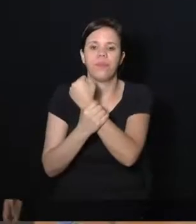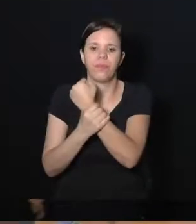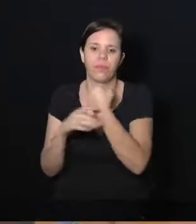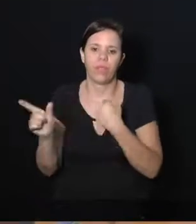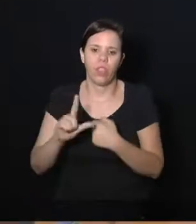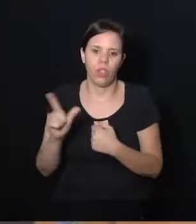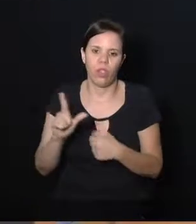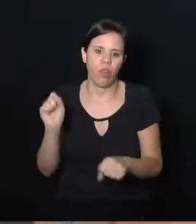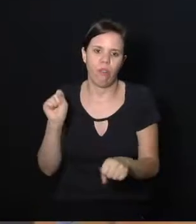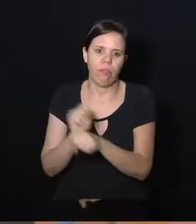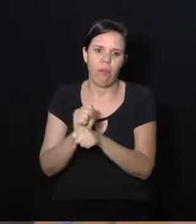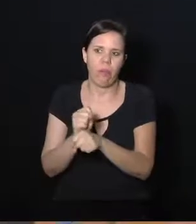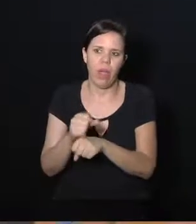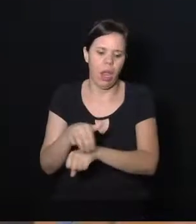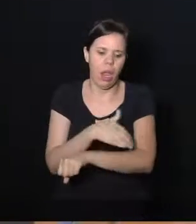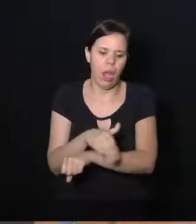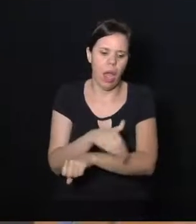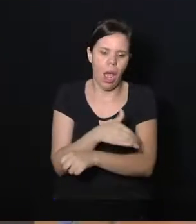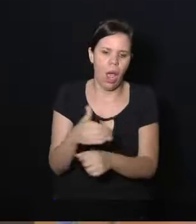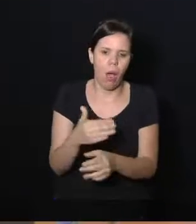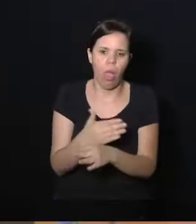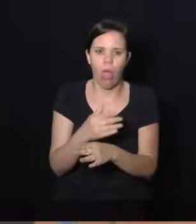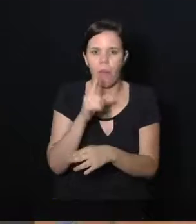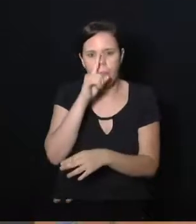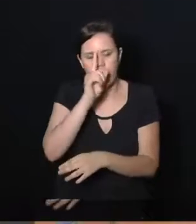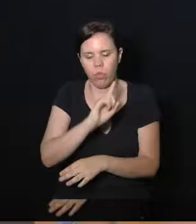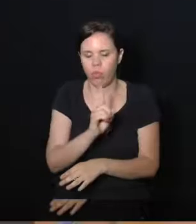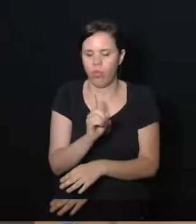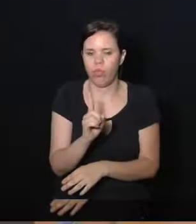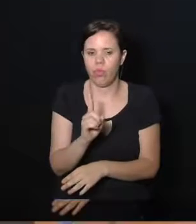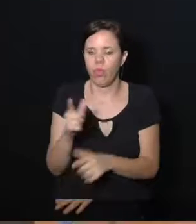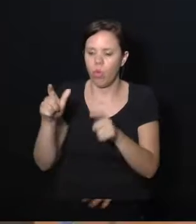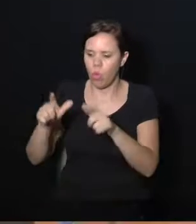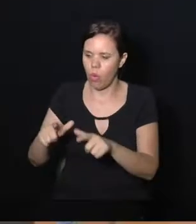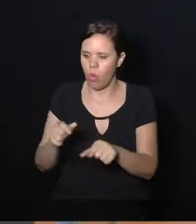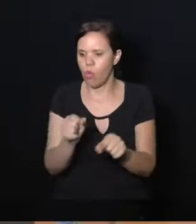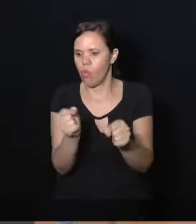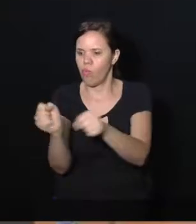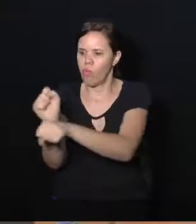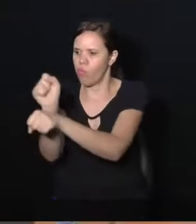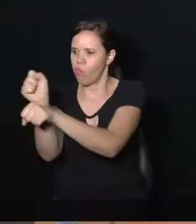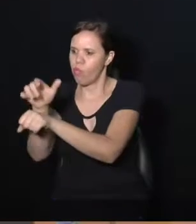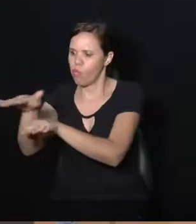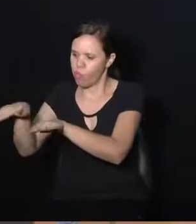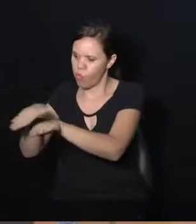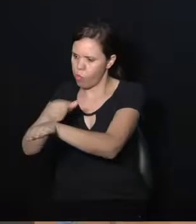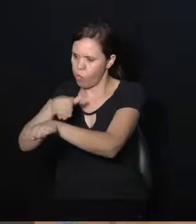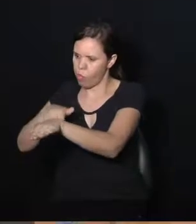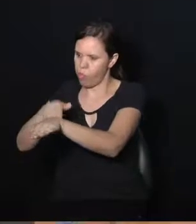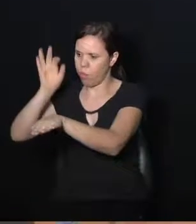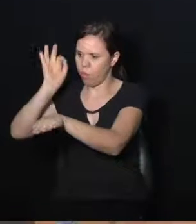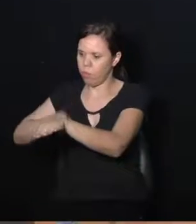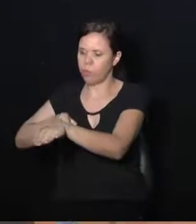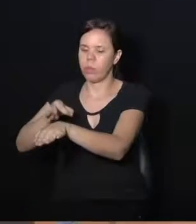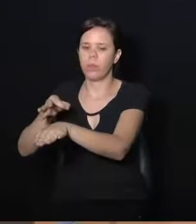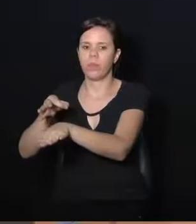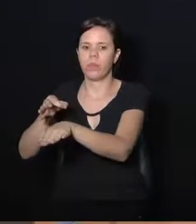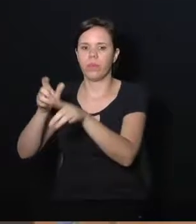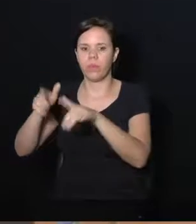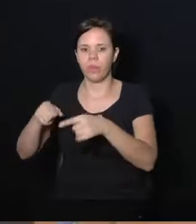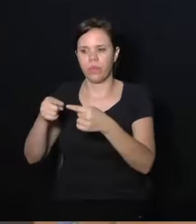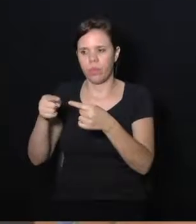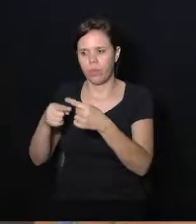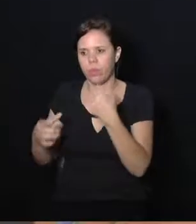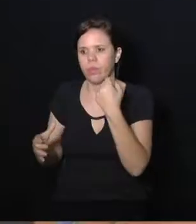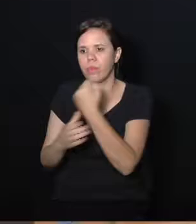vai brecar o ônibus no meio da rua, parar no meio da rua, não. Vai encostar o ônibus, vai estacionar o ônibus no local